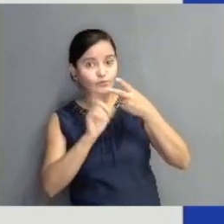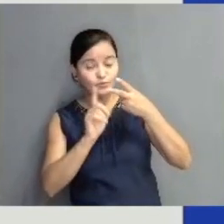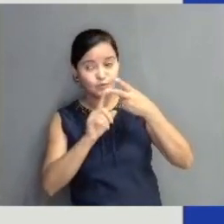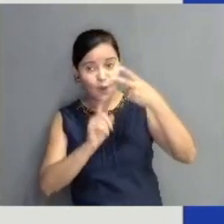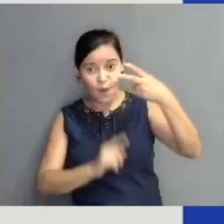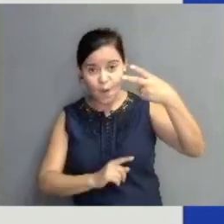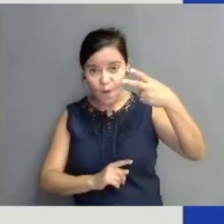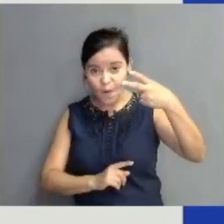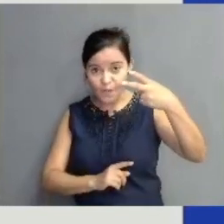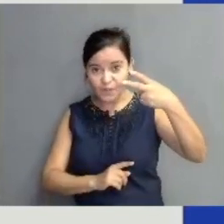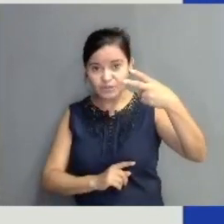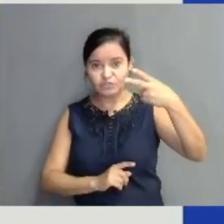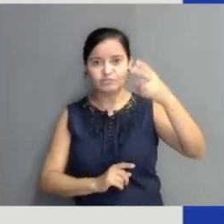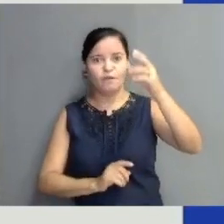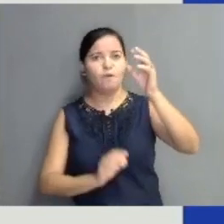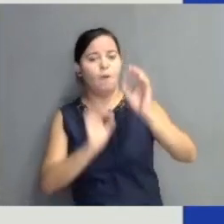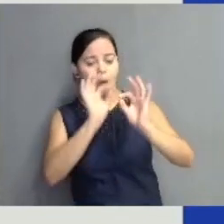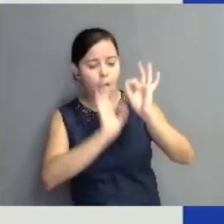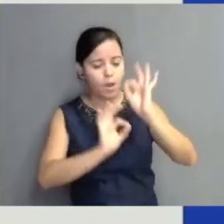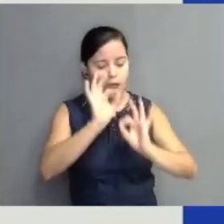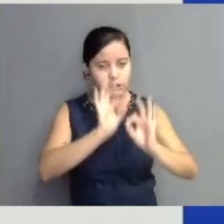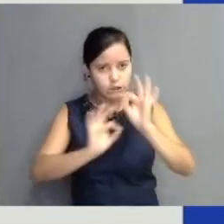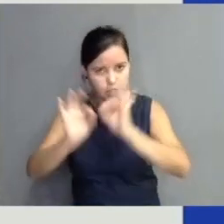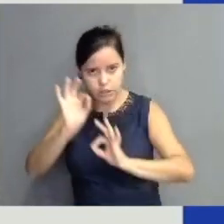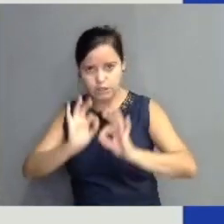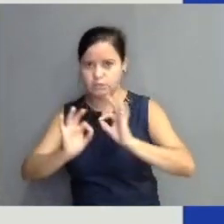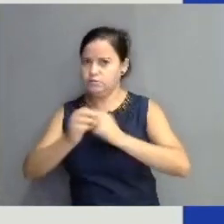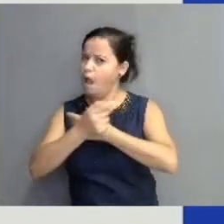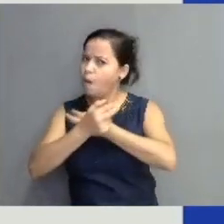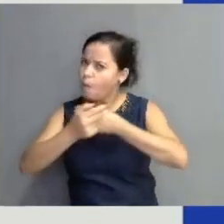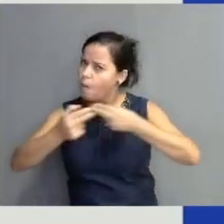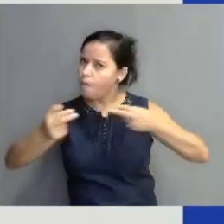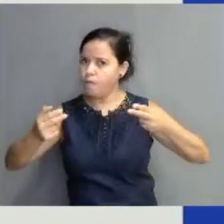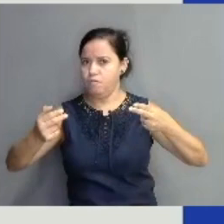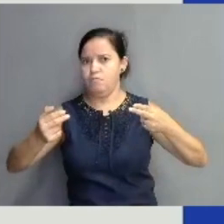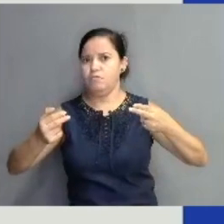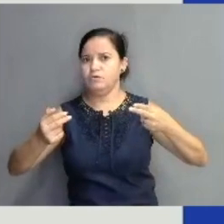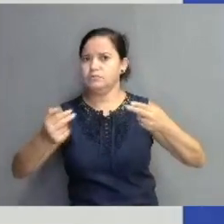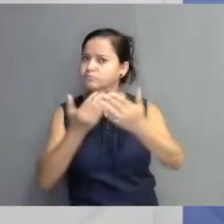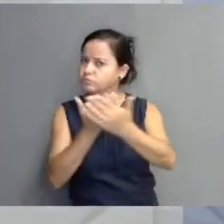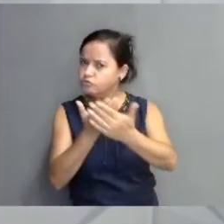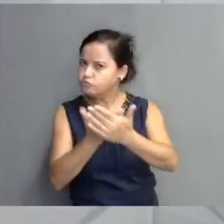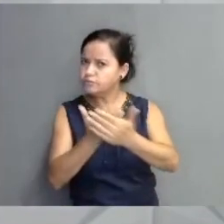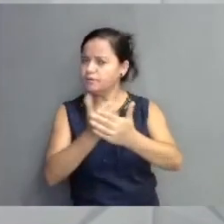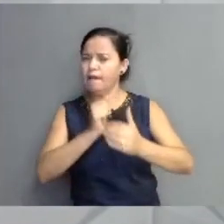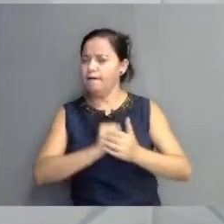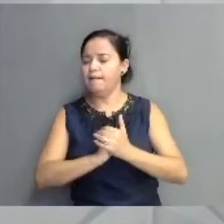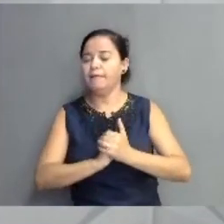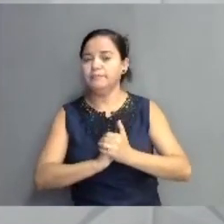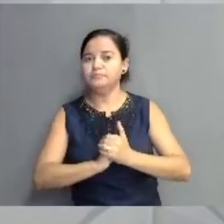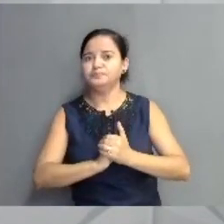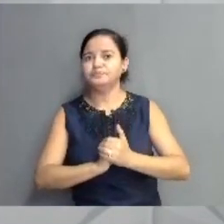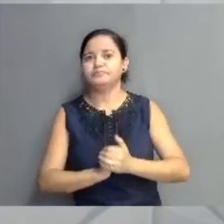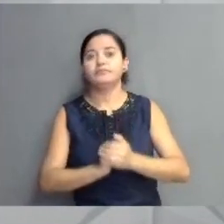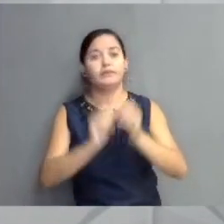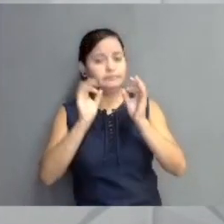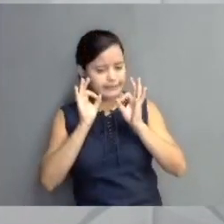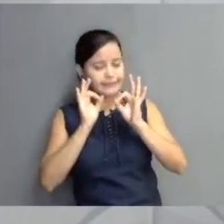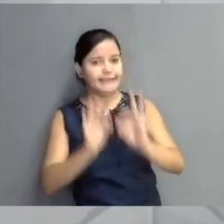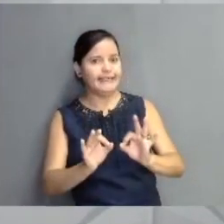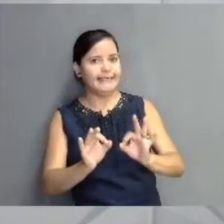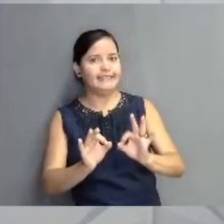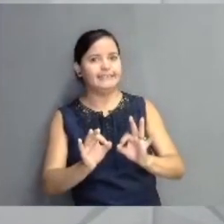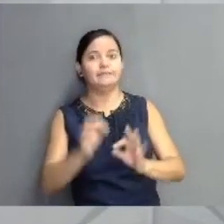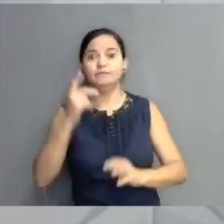seu material de estudo. Ó, voltando aqui para mim, com certeza o seu professor, a